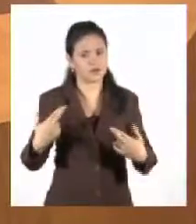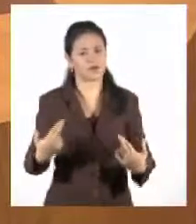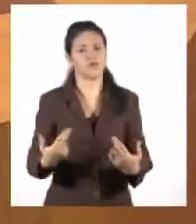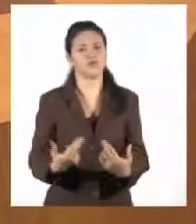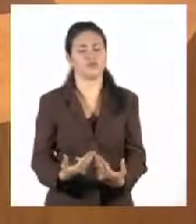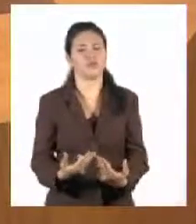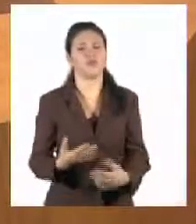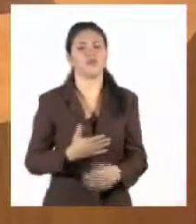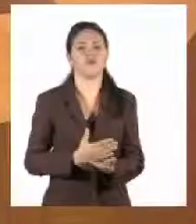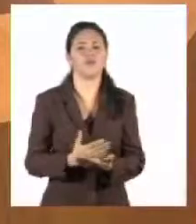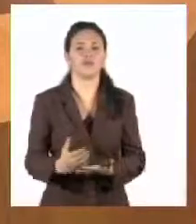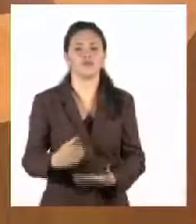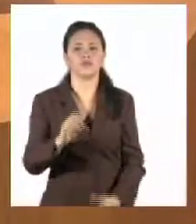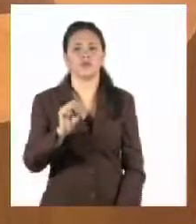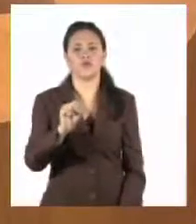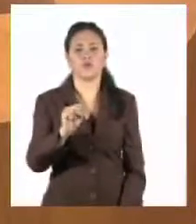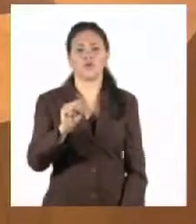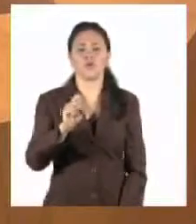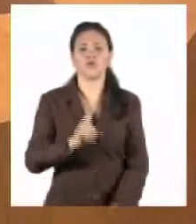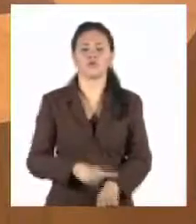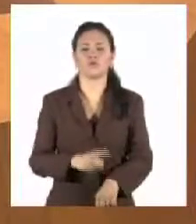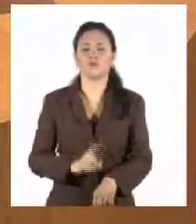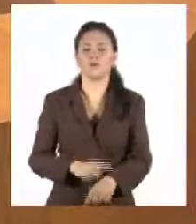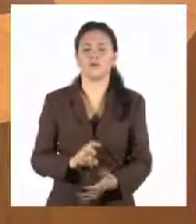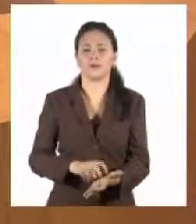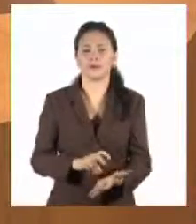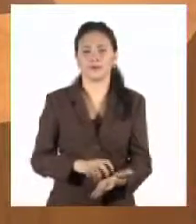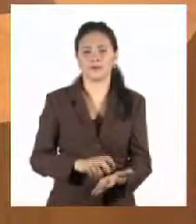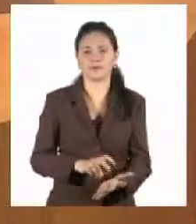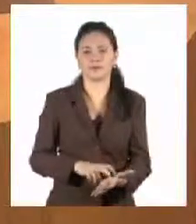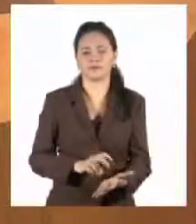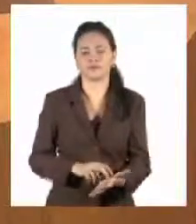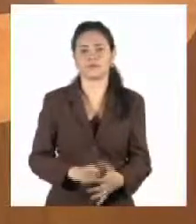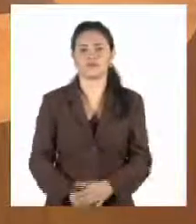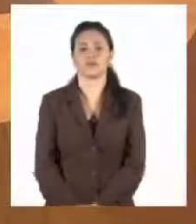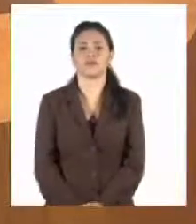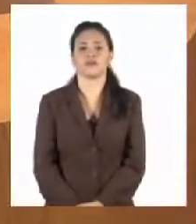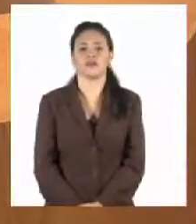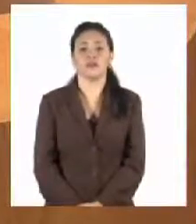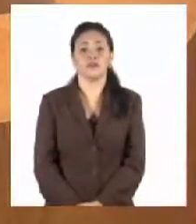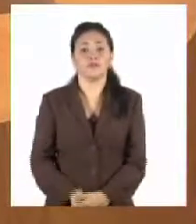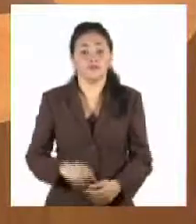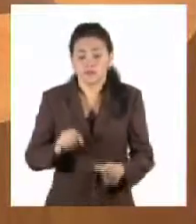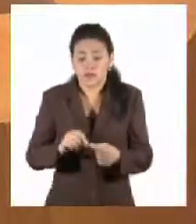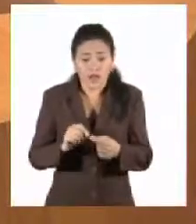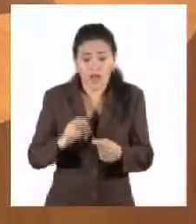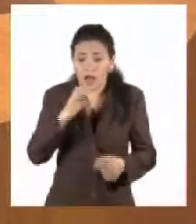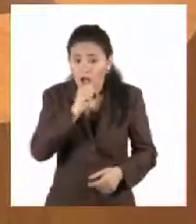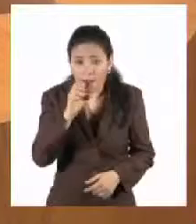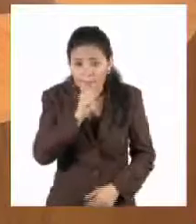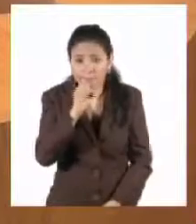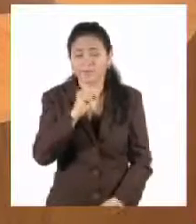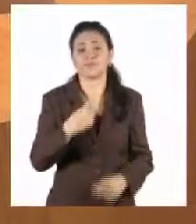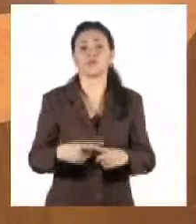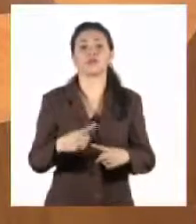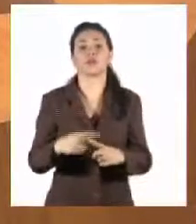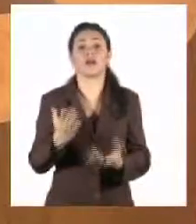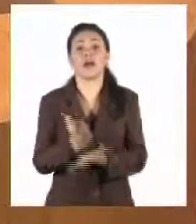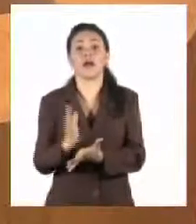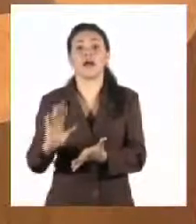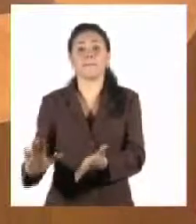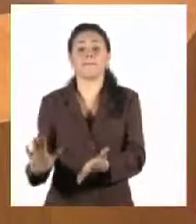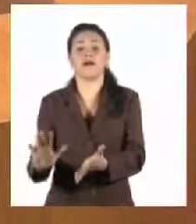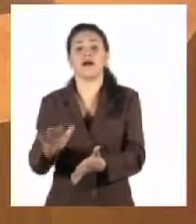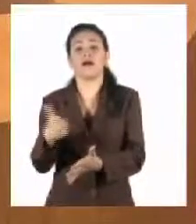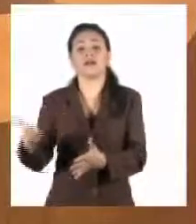volta das 8 da manhã. Encerramos, corremos um pouco para que encerrasse no horário regimental, para que nós pudéssemos